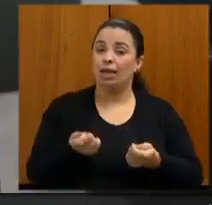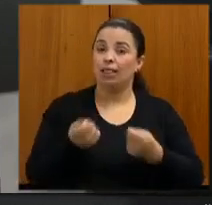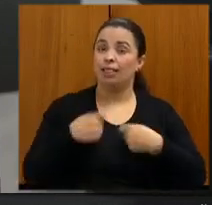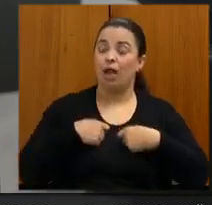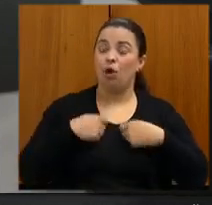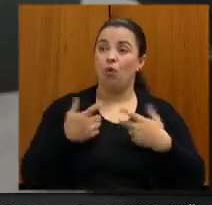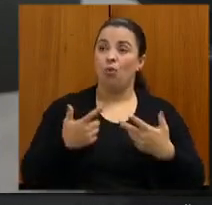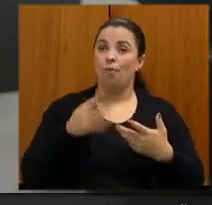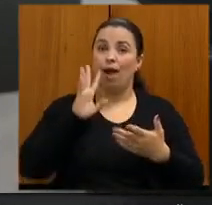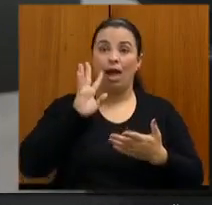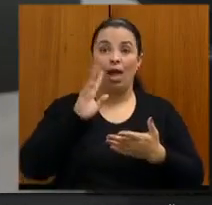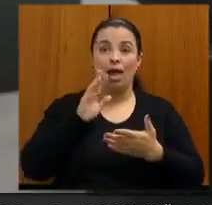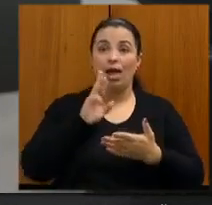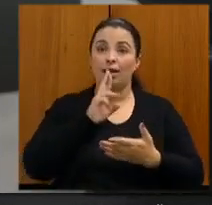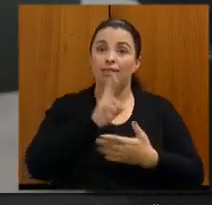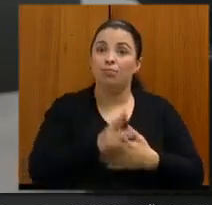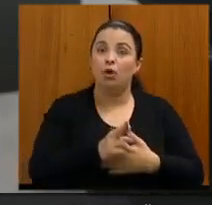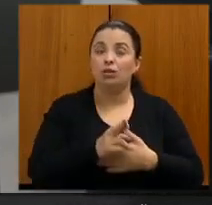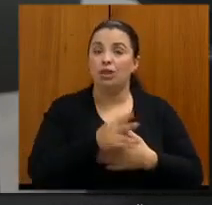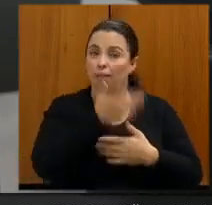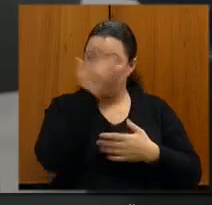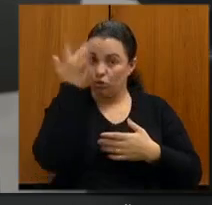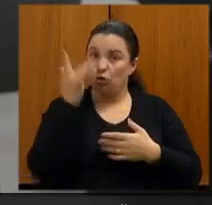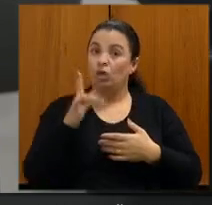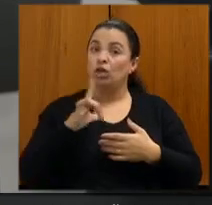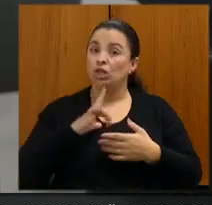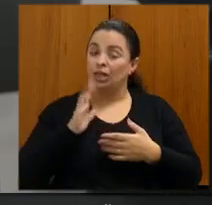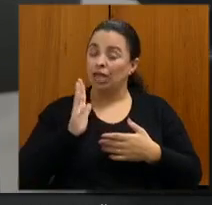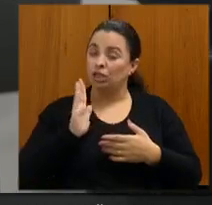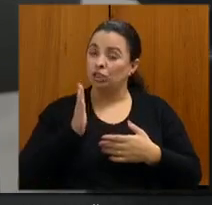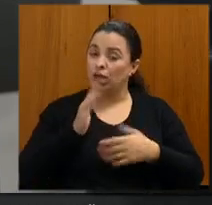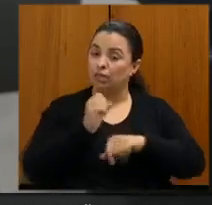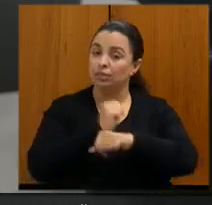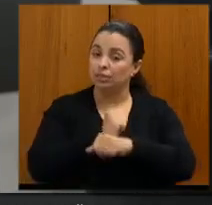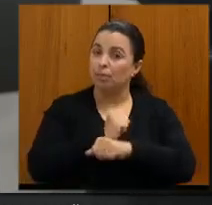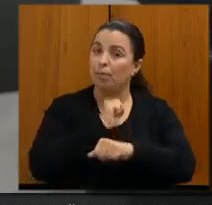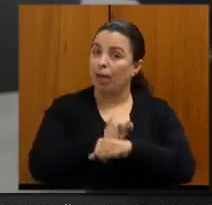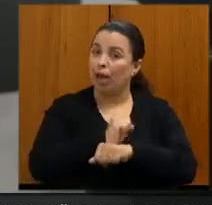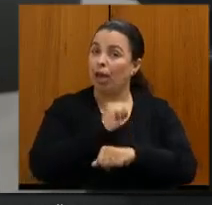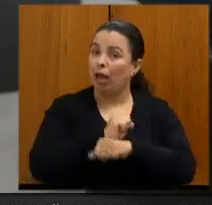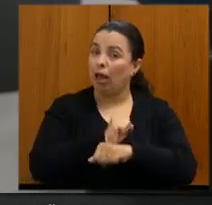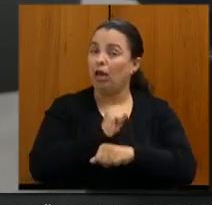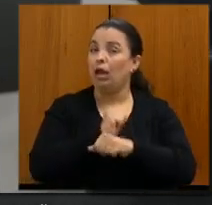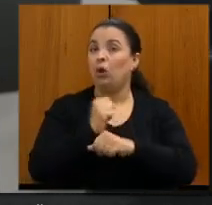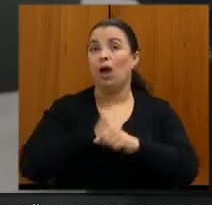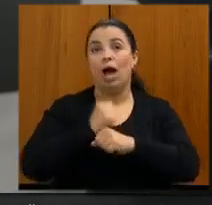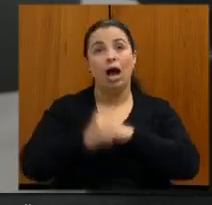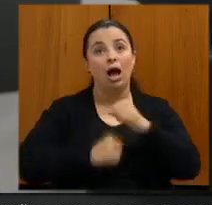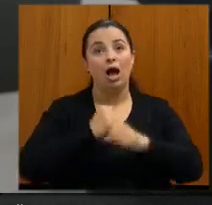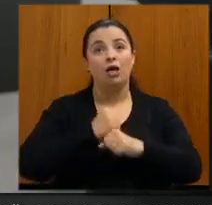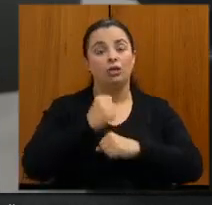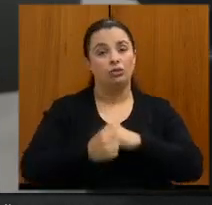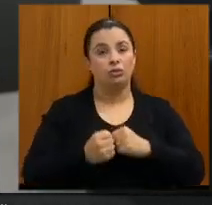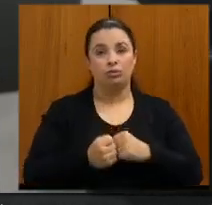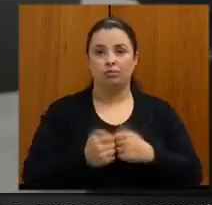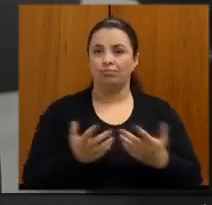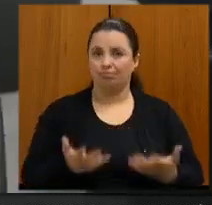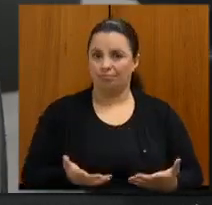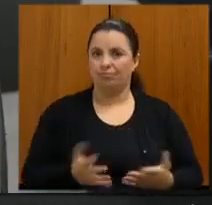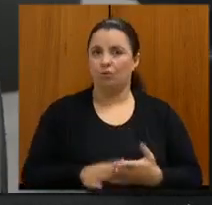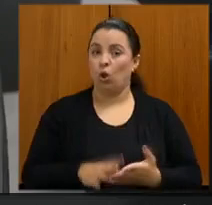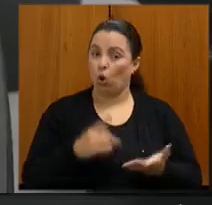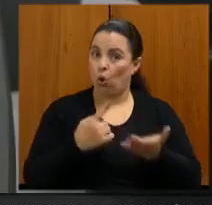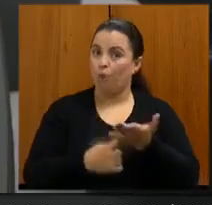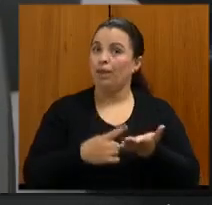luz né para quem tá guardando que é isso é prazo para poder fazer o que vocês combinaram combinado não sai caro